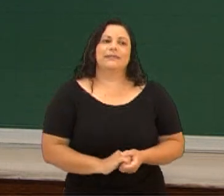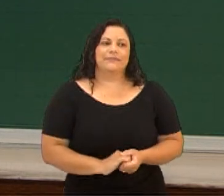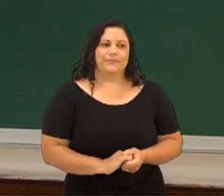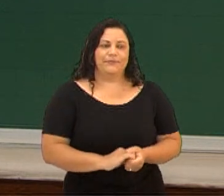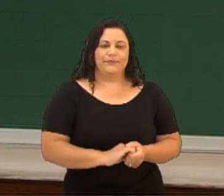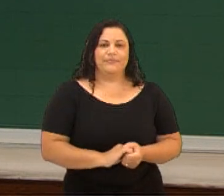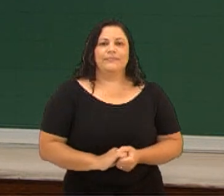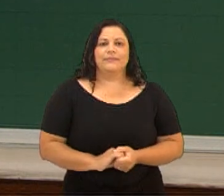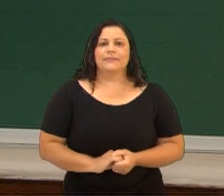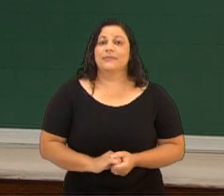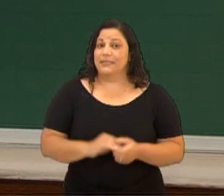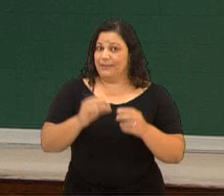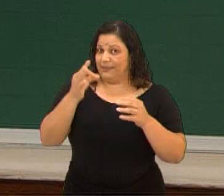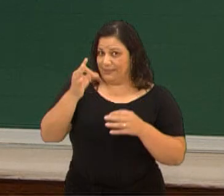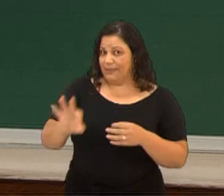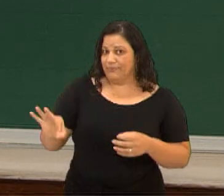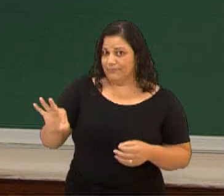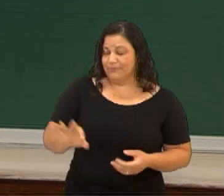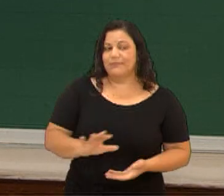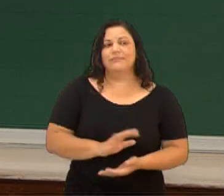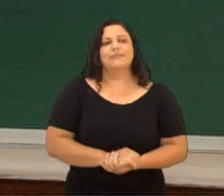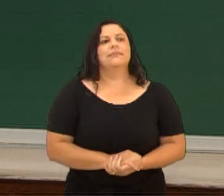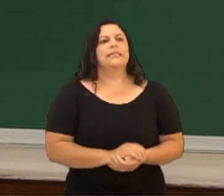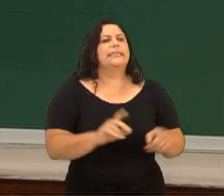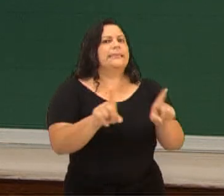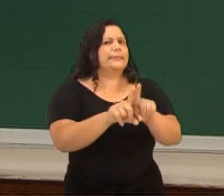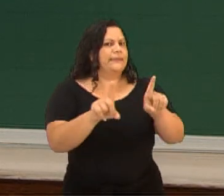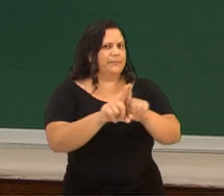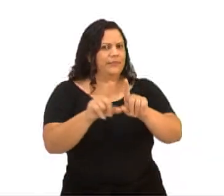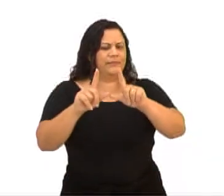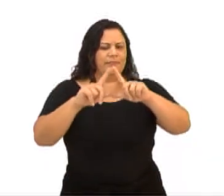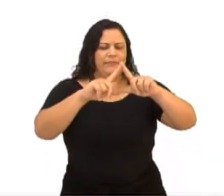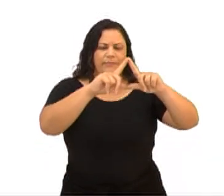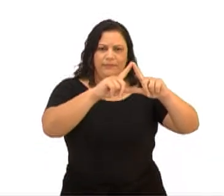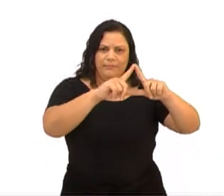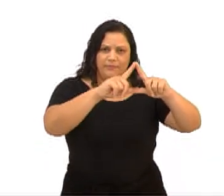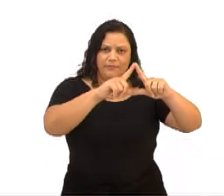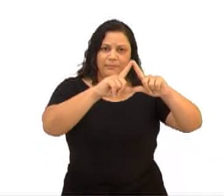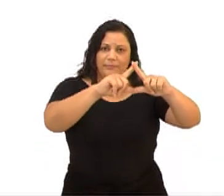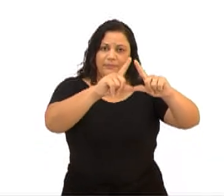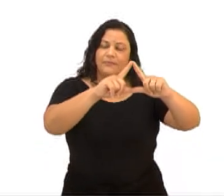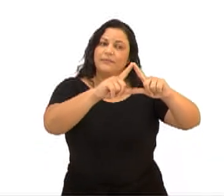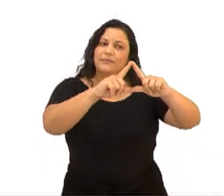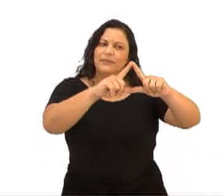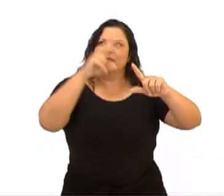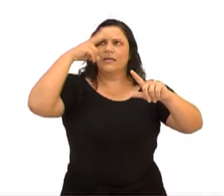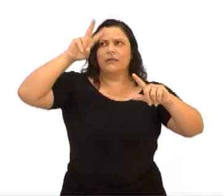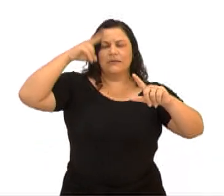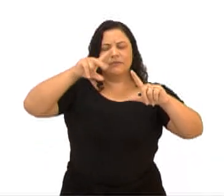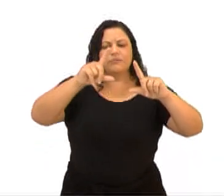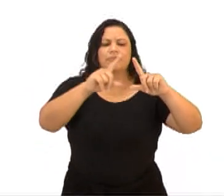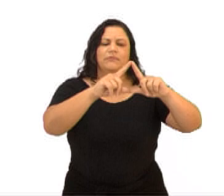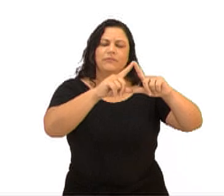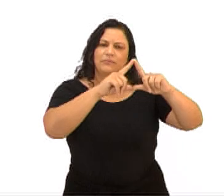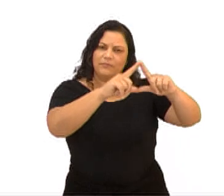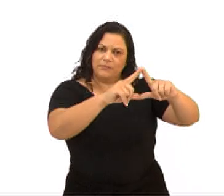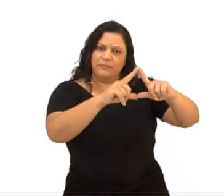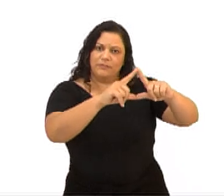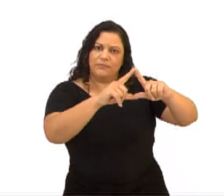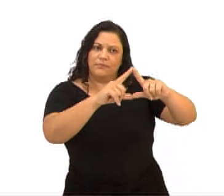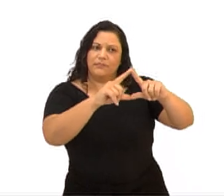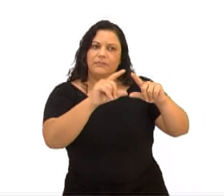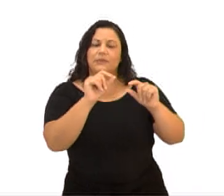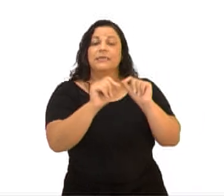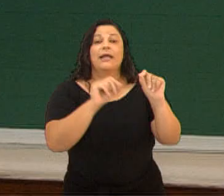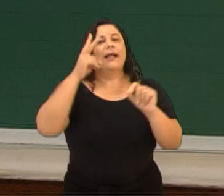vezes ele mesmo, certinho? E também vimos, aqui estamos relembrando a área do triângulo.